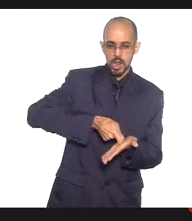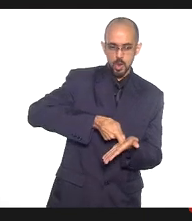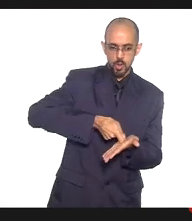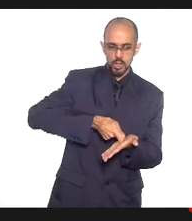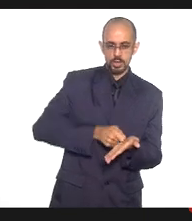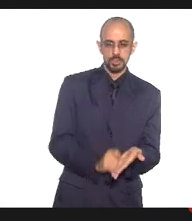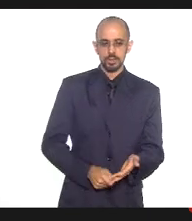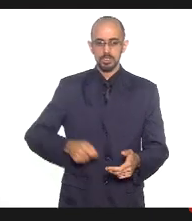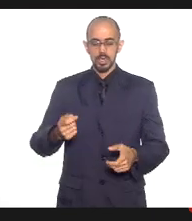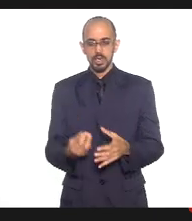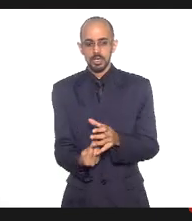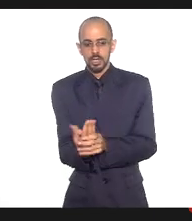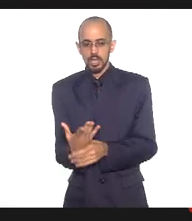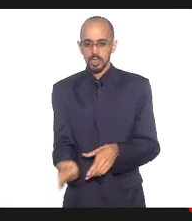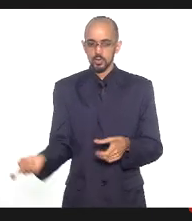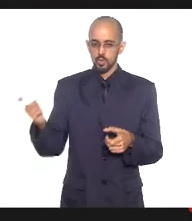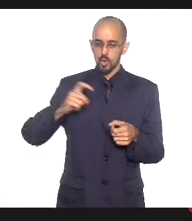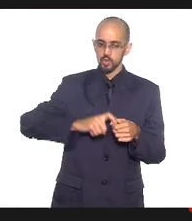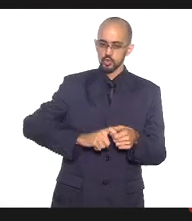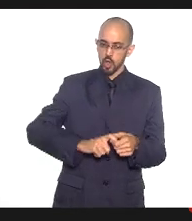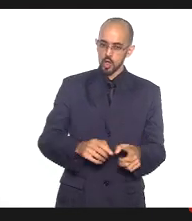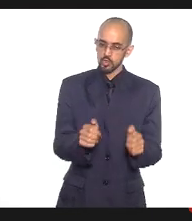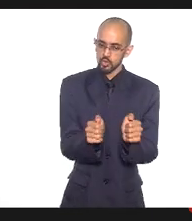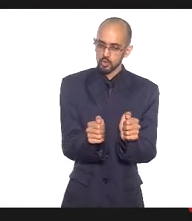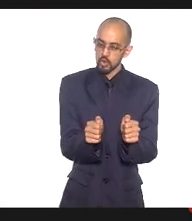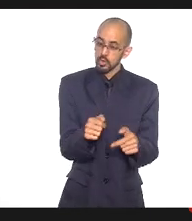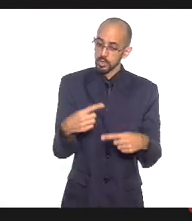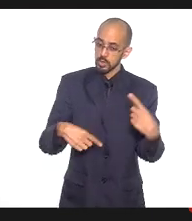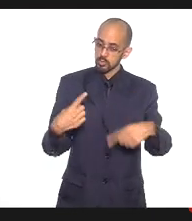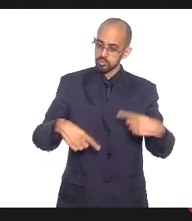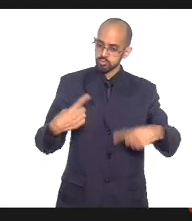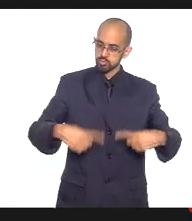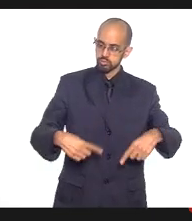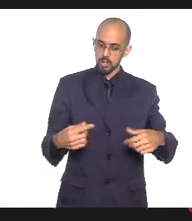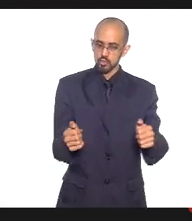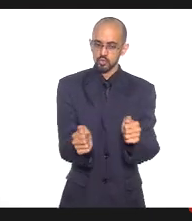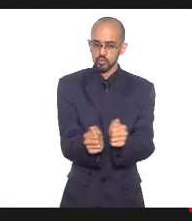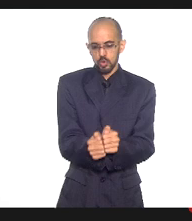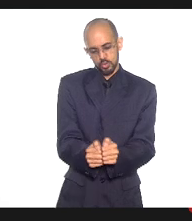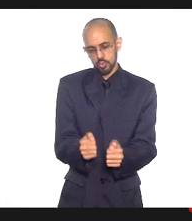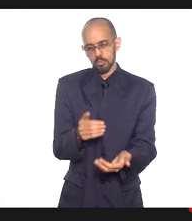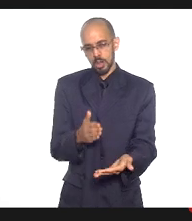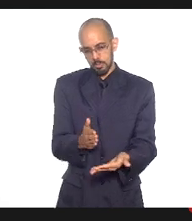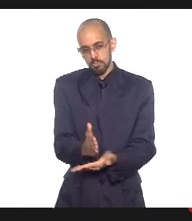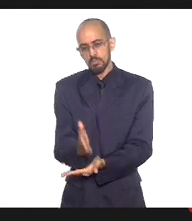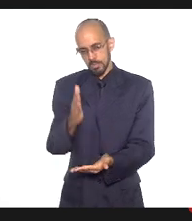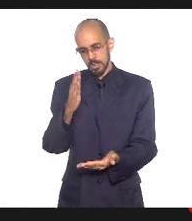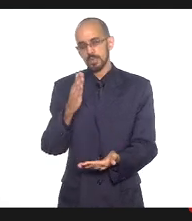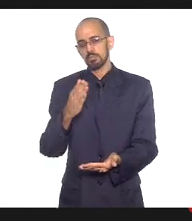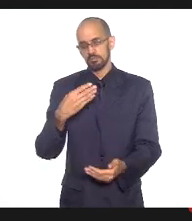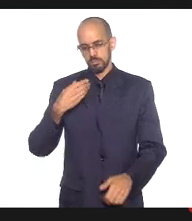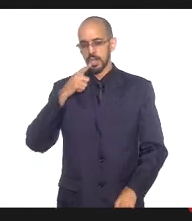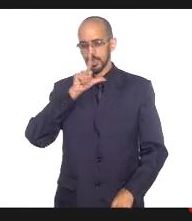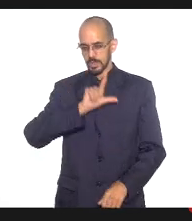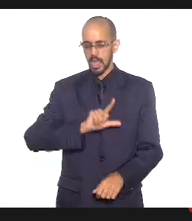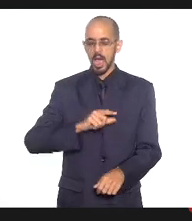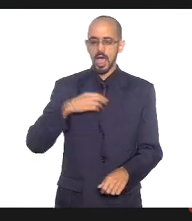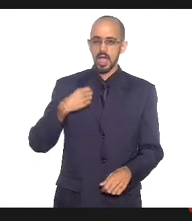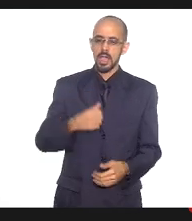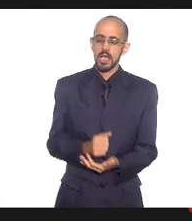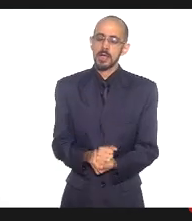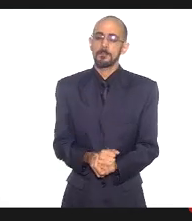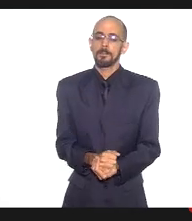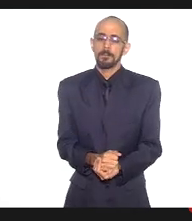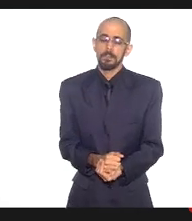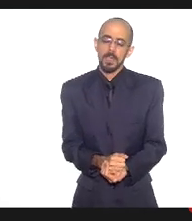formando consórcio isoladamente, concorrem para ganhar acesso, passa